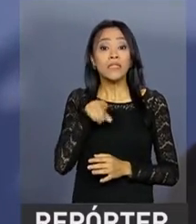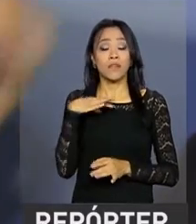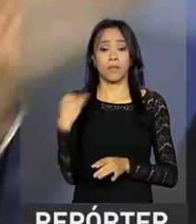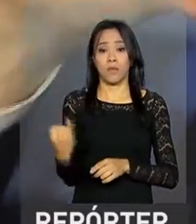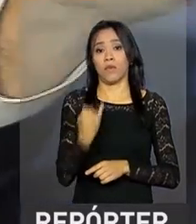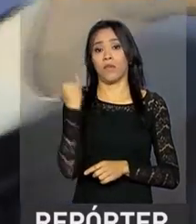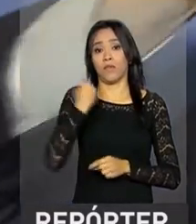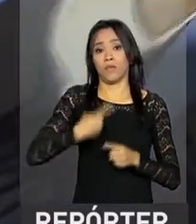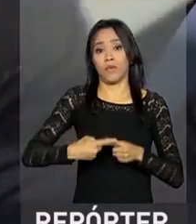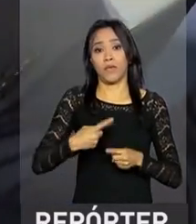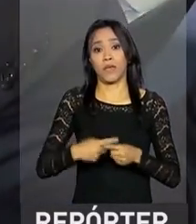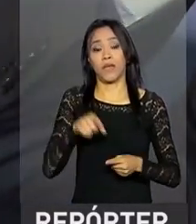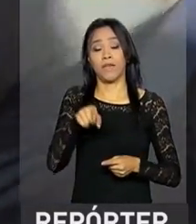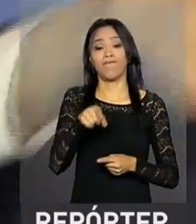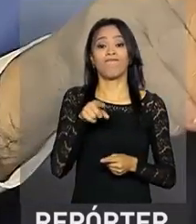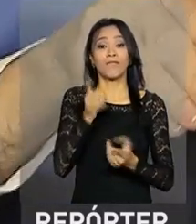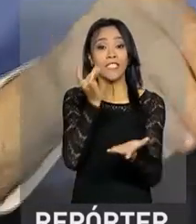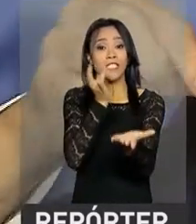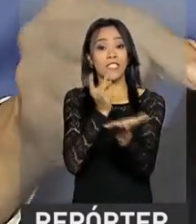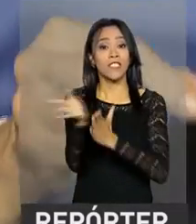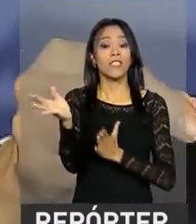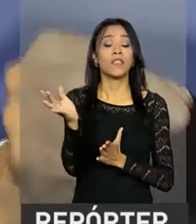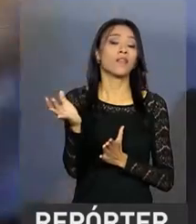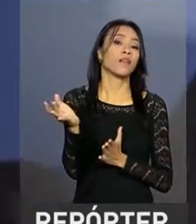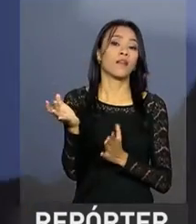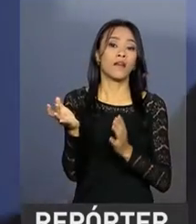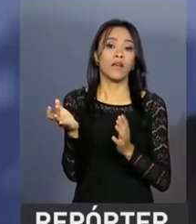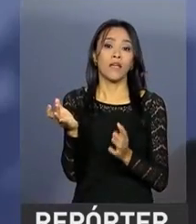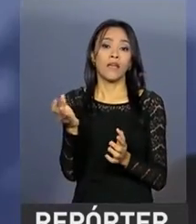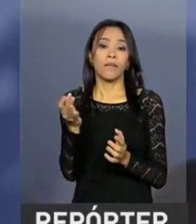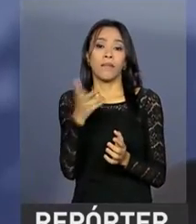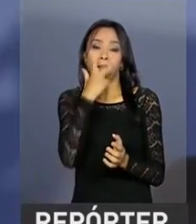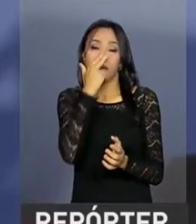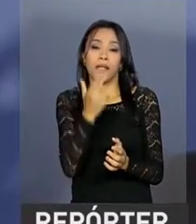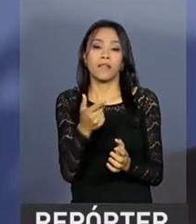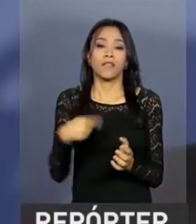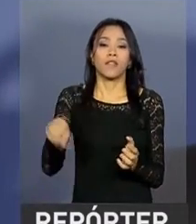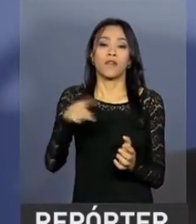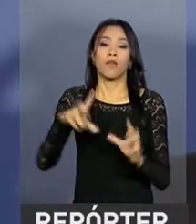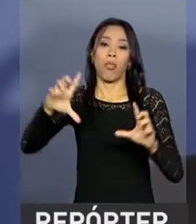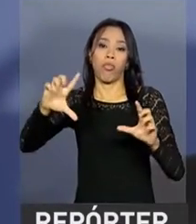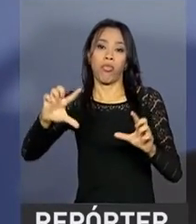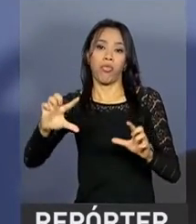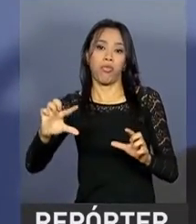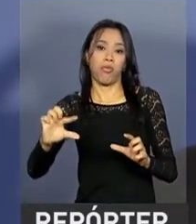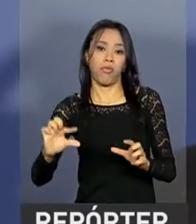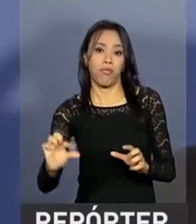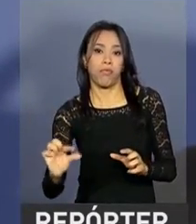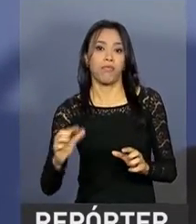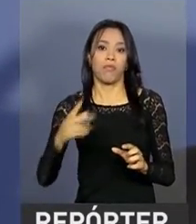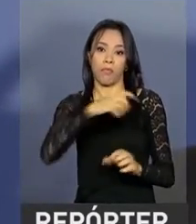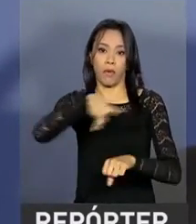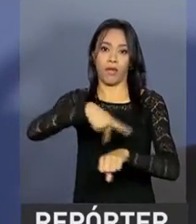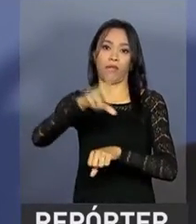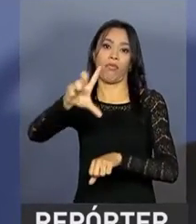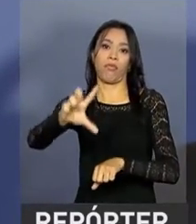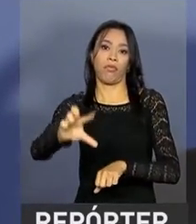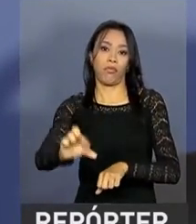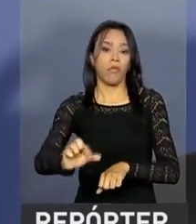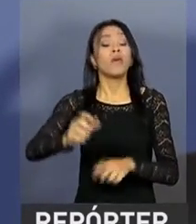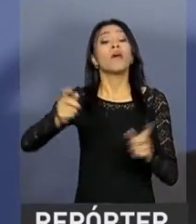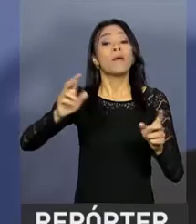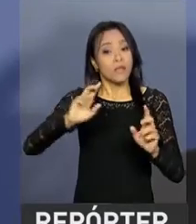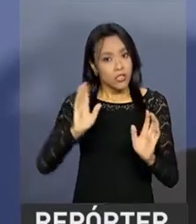porque elimina o efeito estatístico que estava saindo de uma base baixa portanto país e já está na trajetória